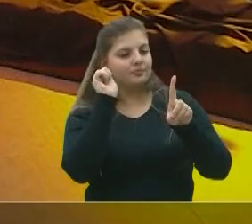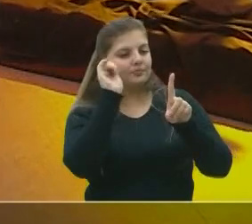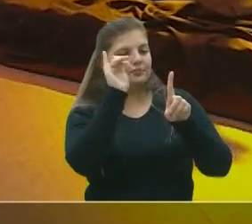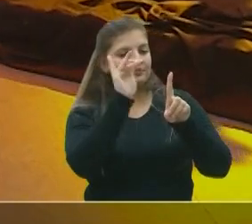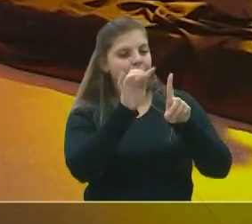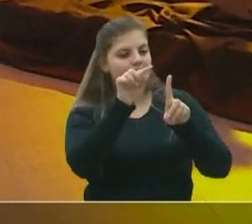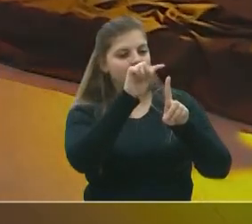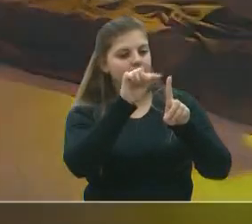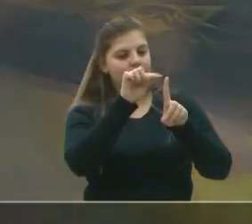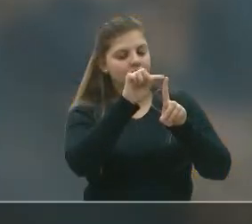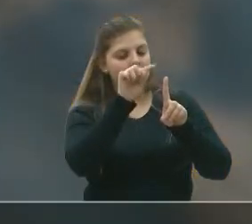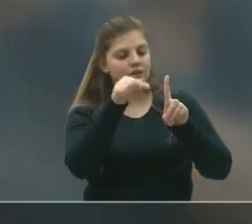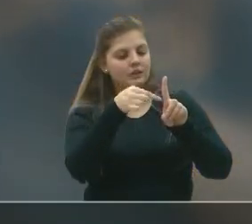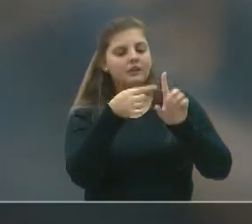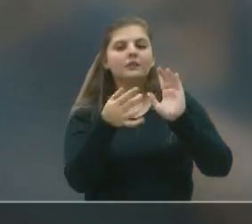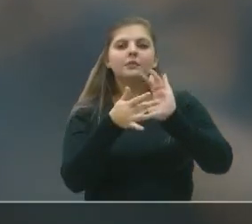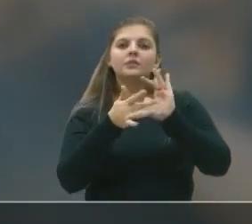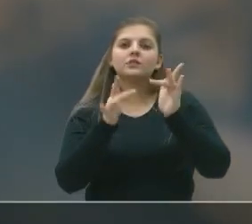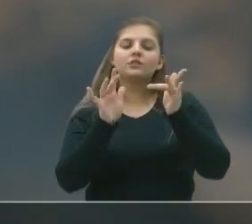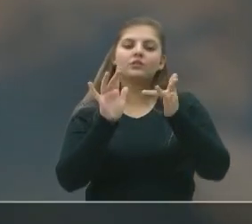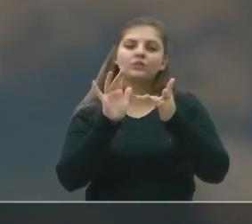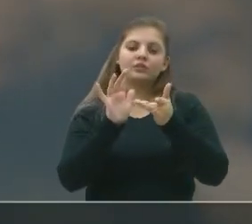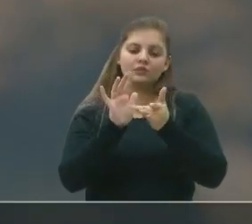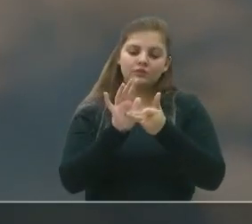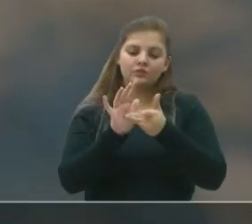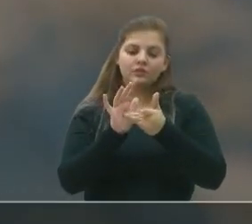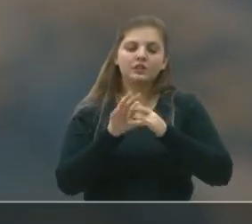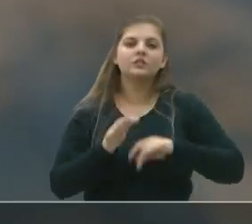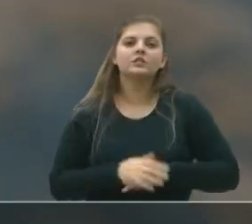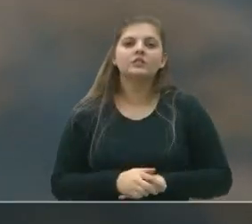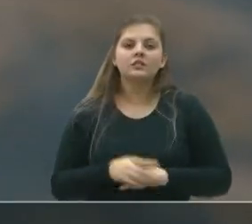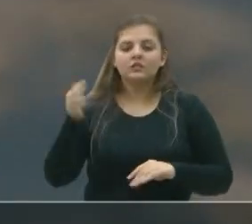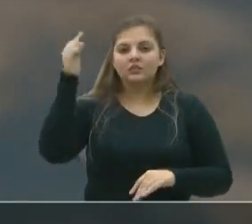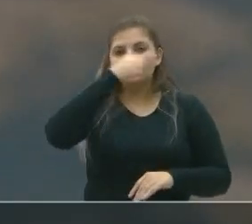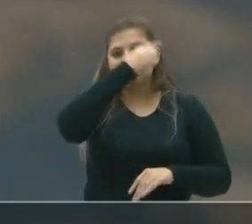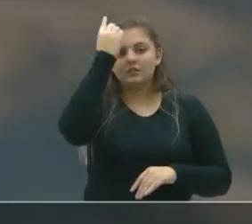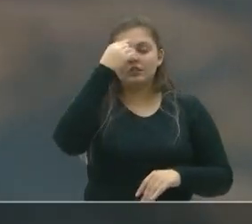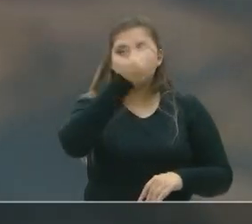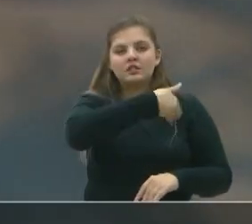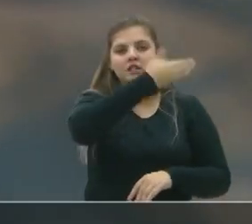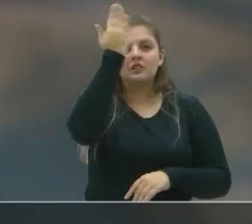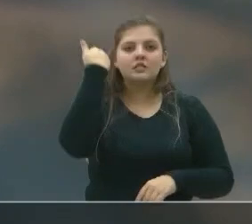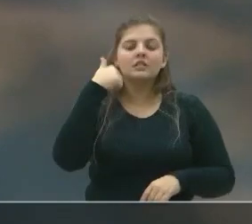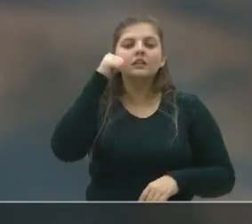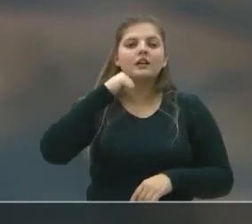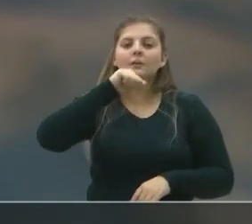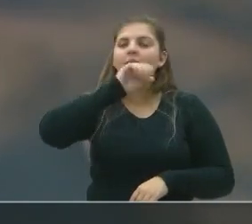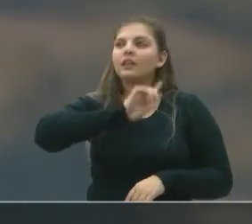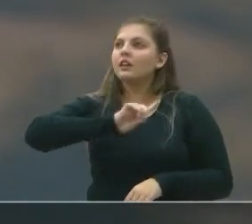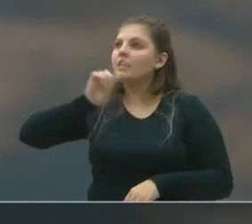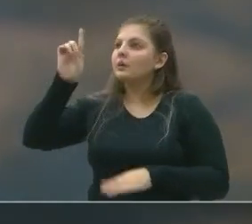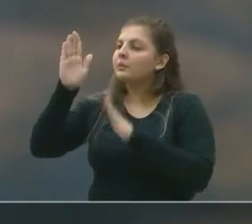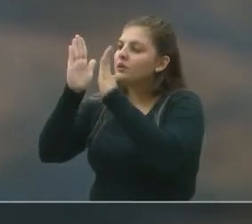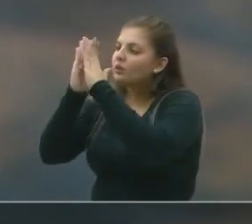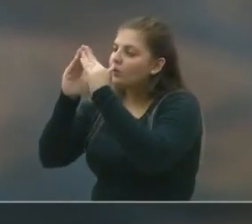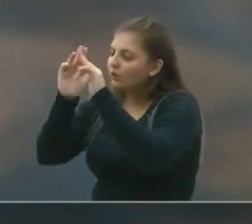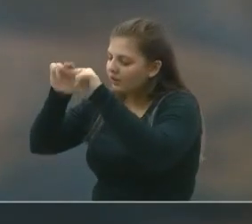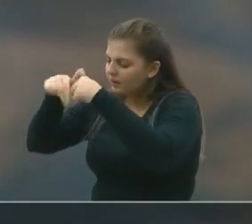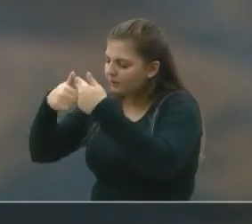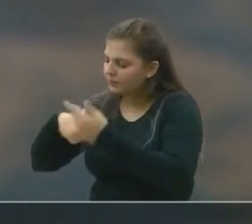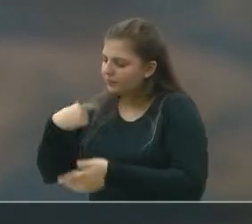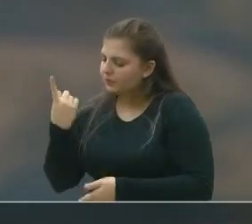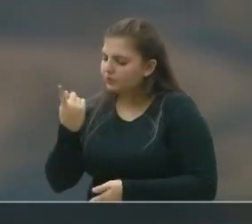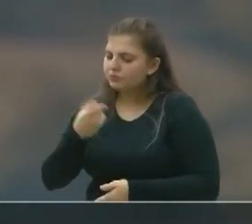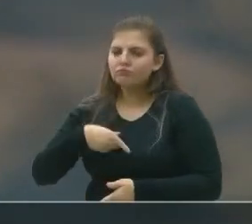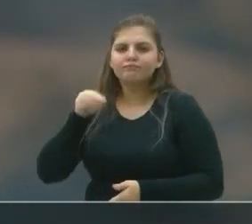vós entre as mulheres, bendito é o fruto do vosso ventre, Jesus. Santa Maria, Mãe de